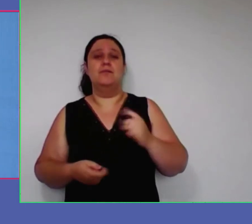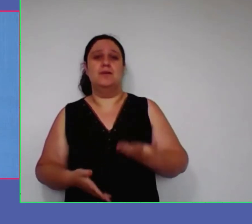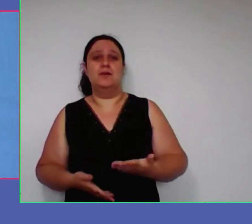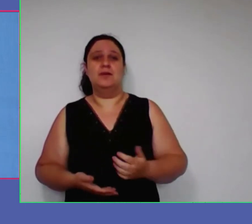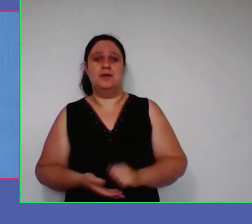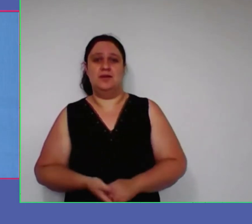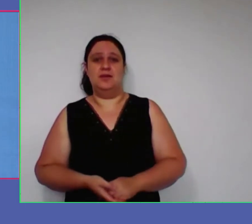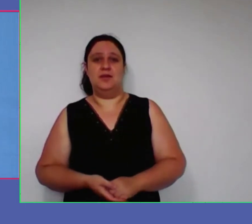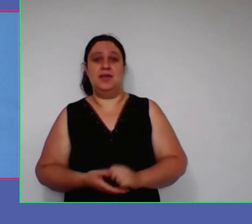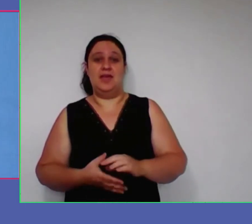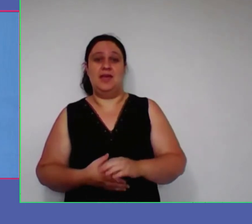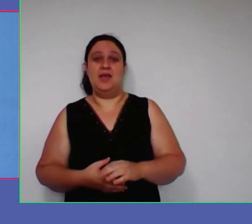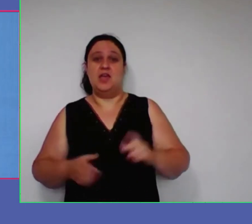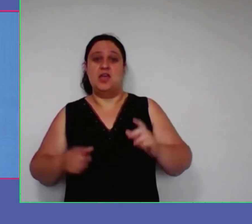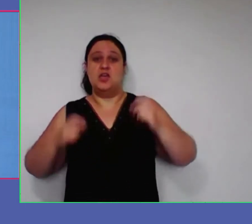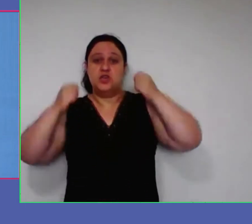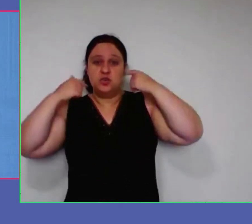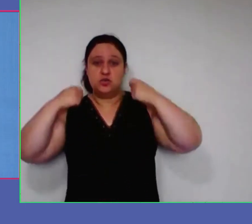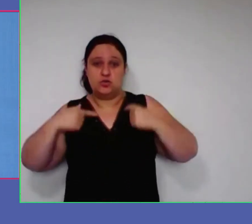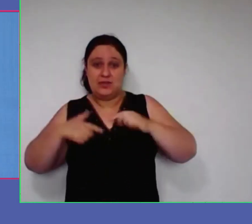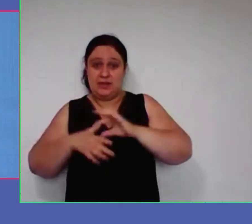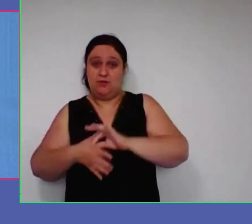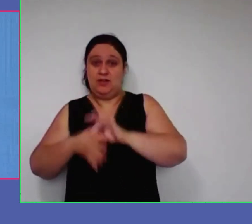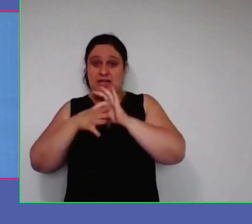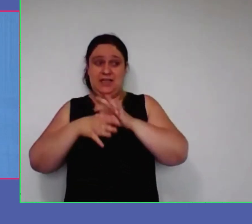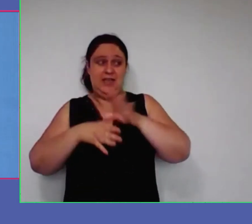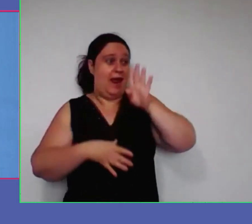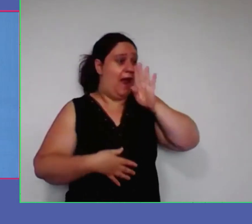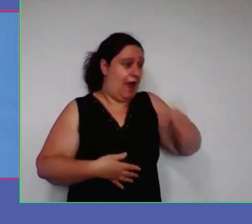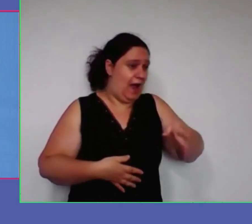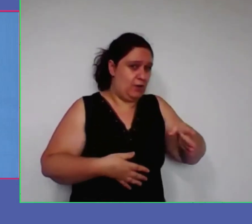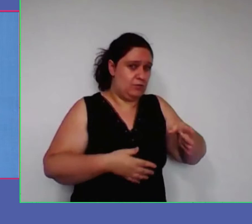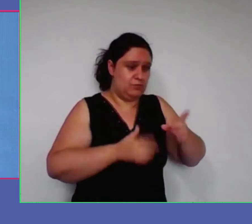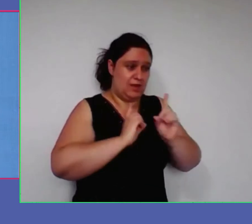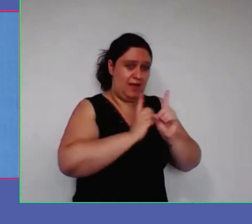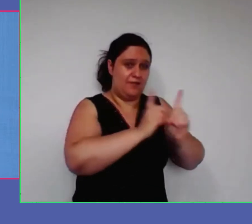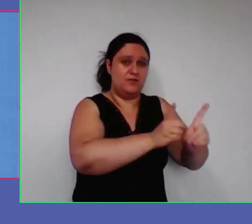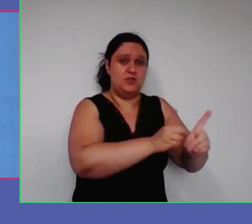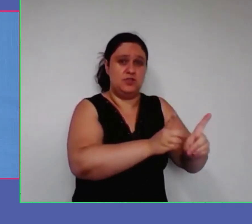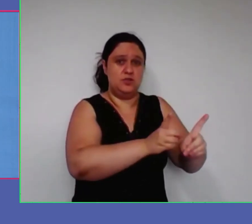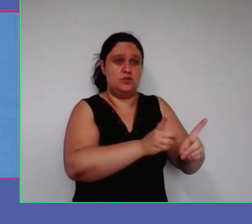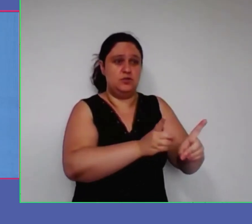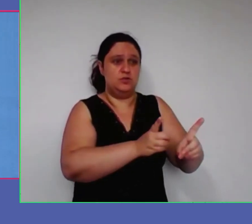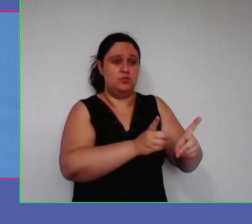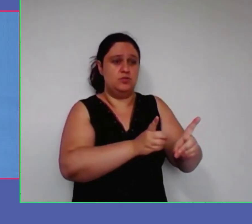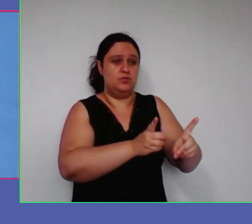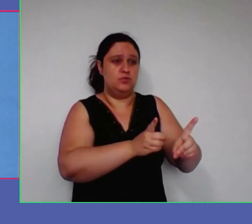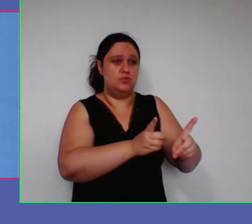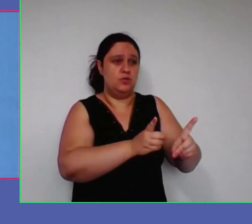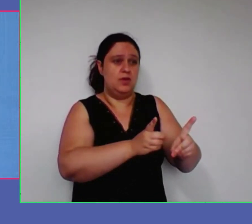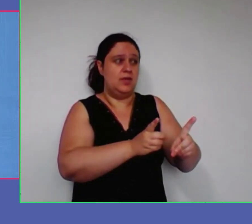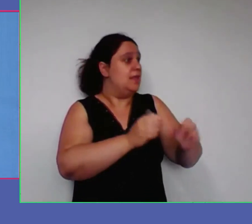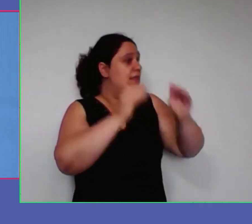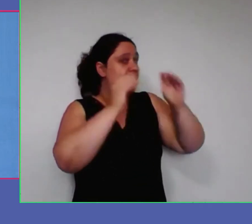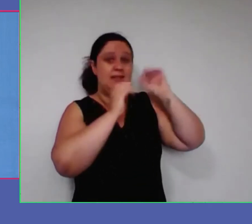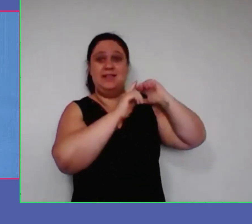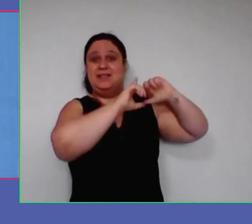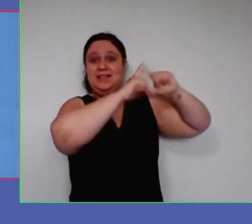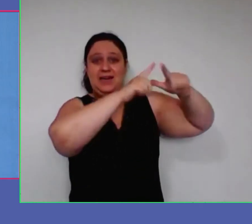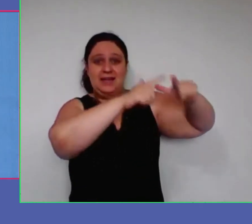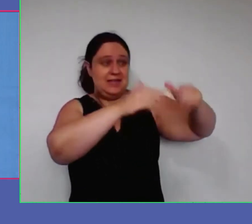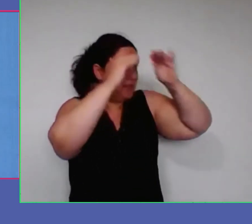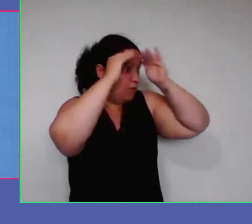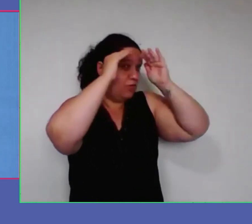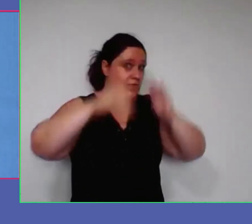judeus. Eles acusavam que os discípulos de Jesus não seguiam a tradição dos anciãos. Que é